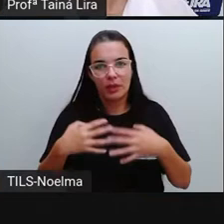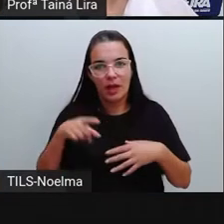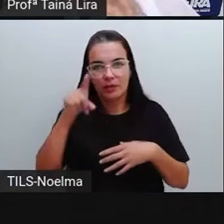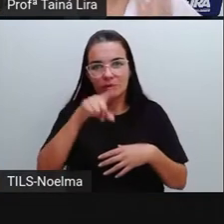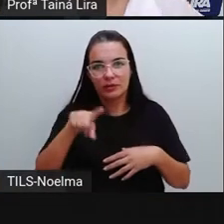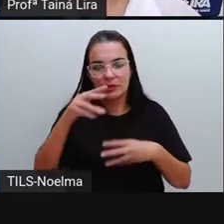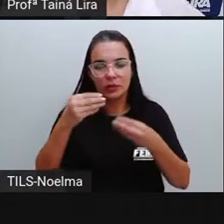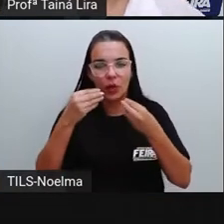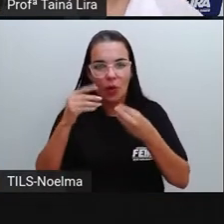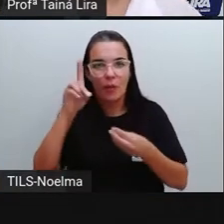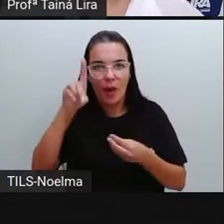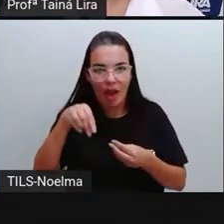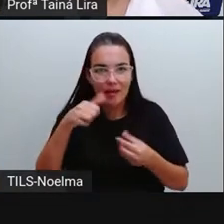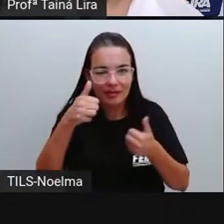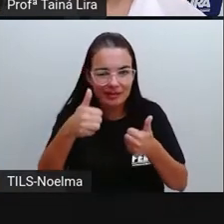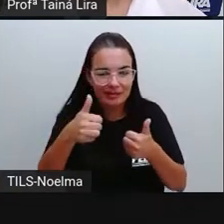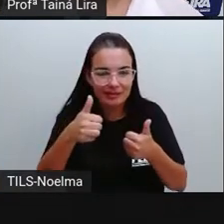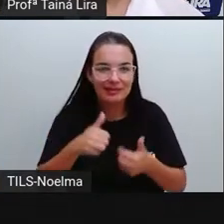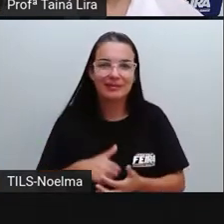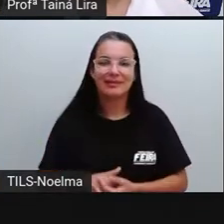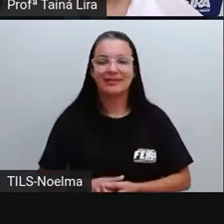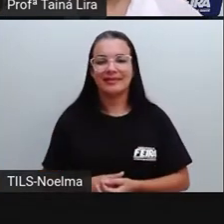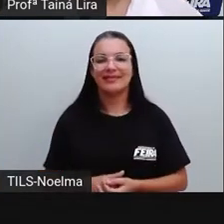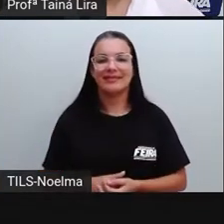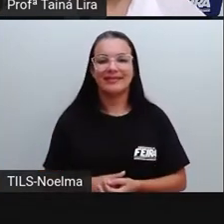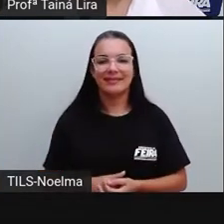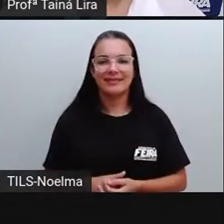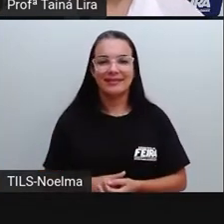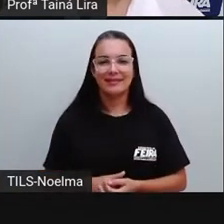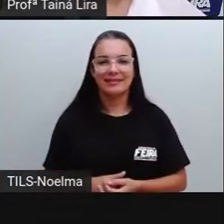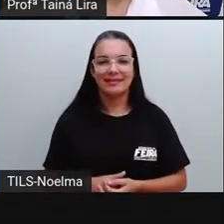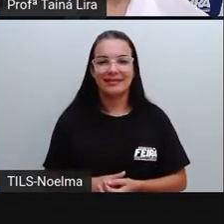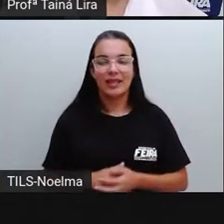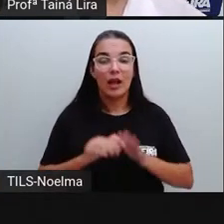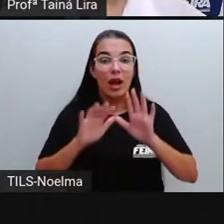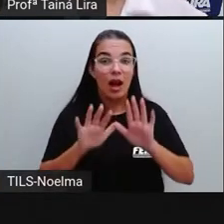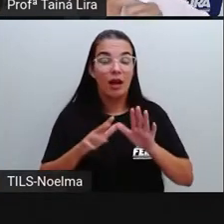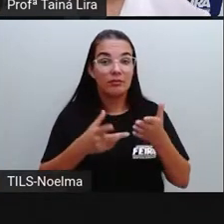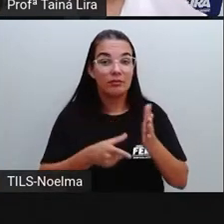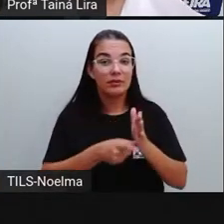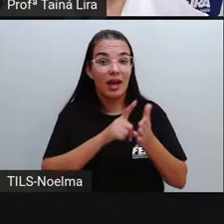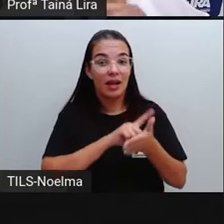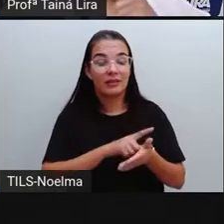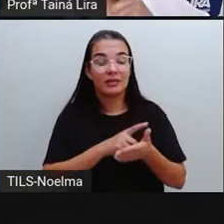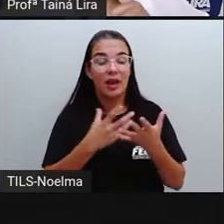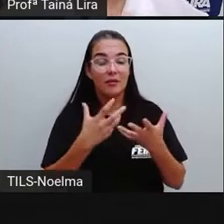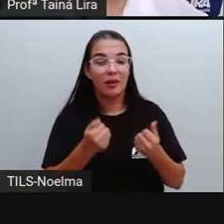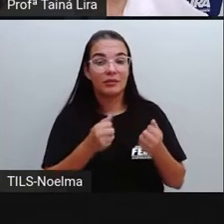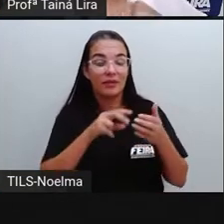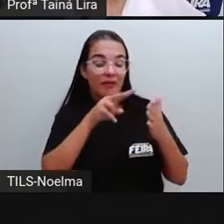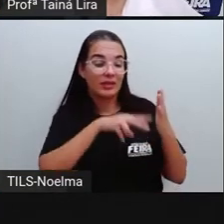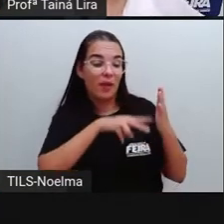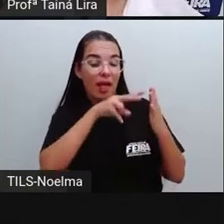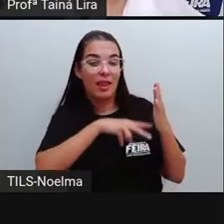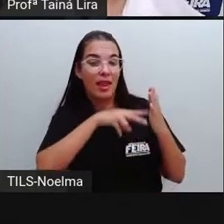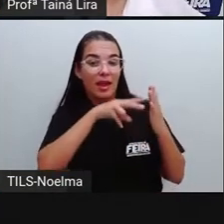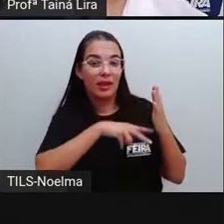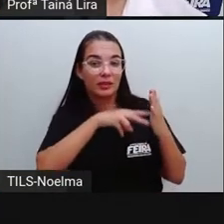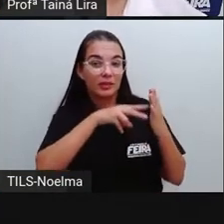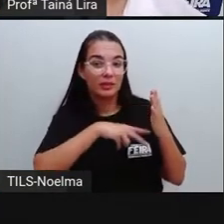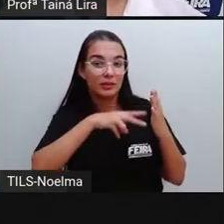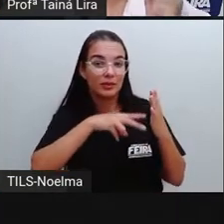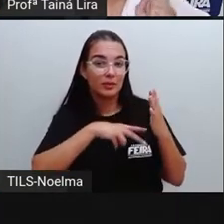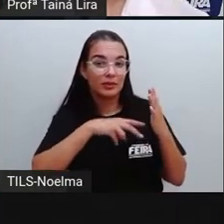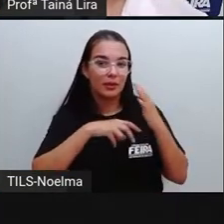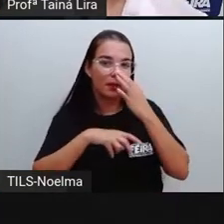ó, tenho certeza que vocês vão se divertir, tá? Mas antes, olha lá, a gente vai fazer a leitura